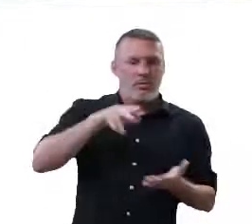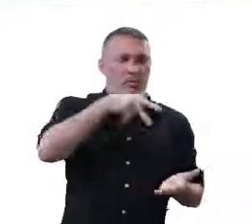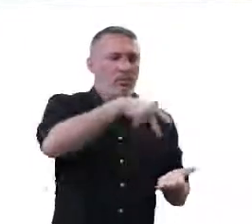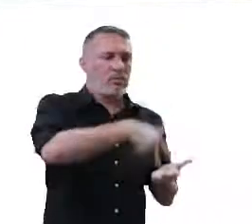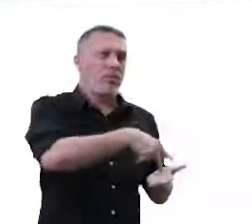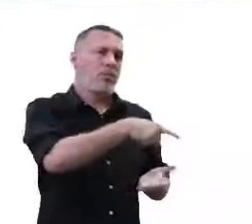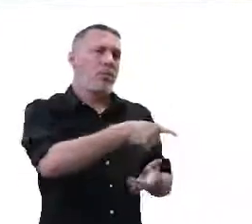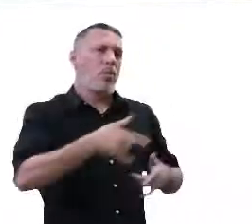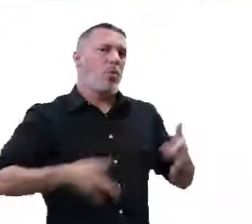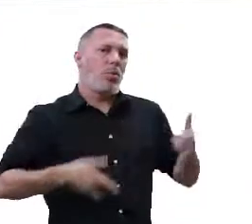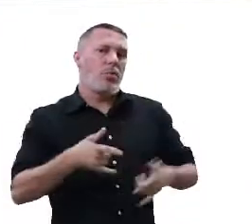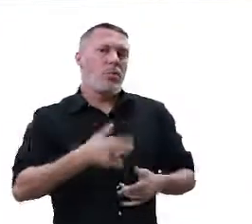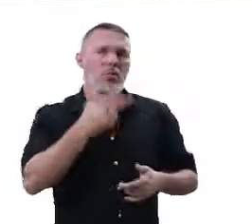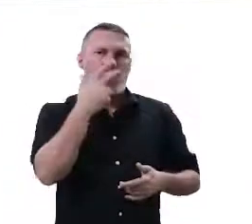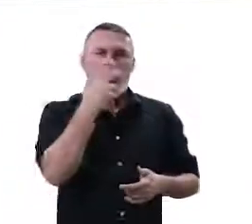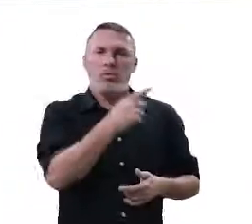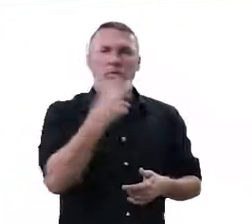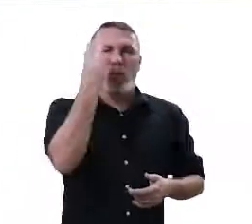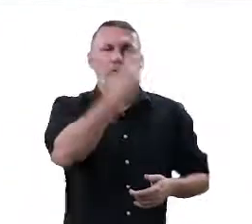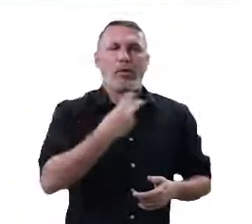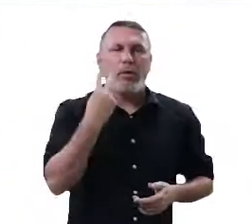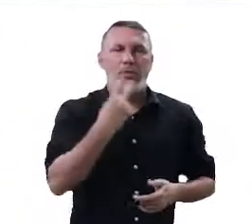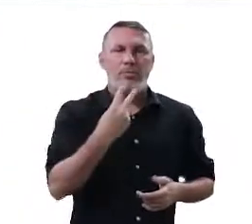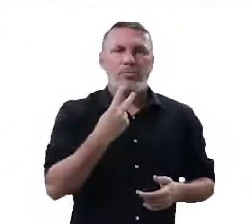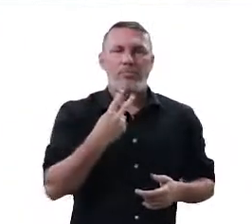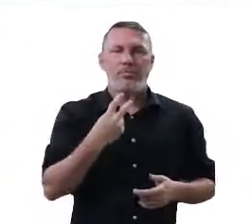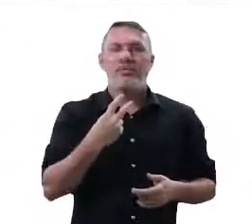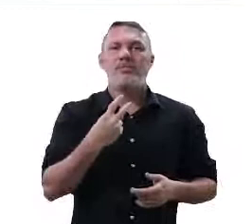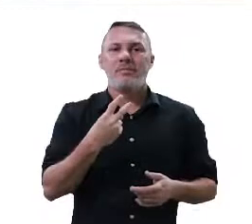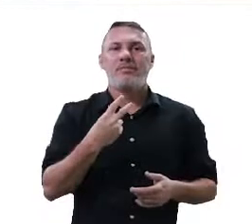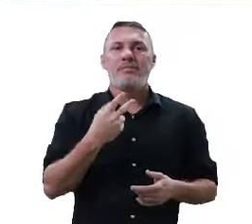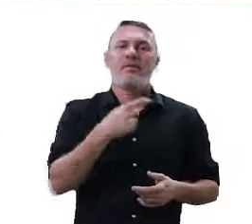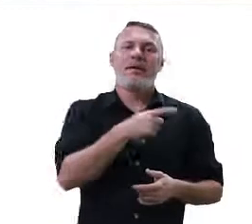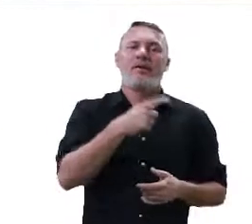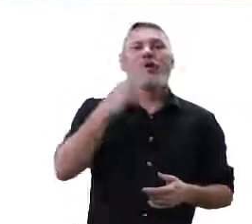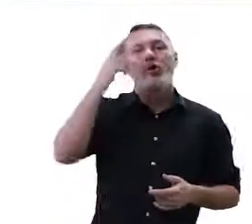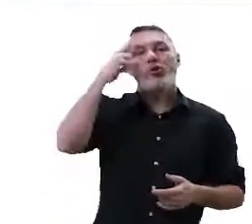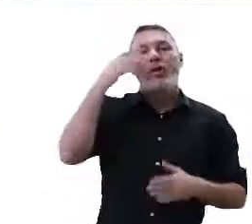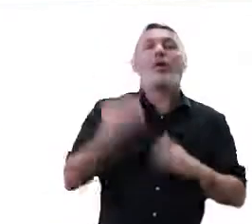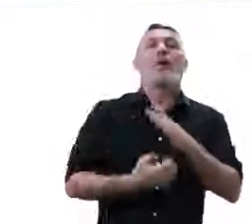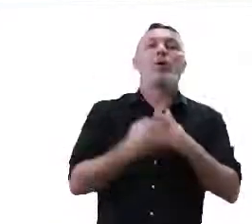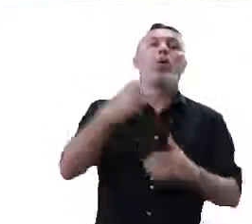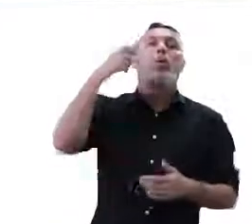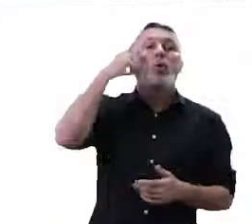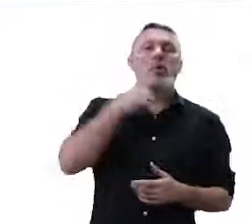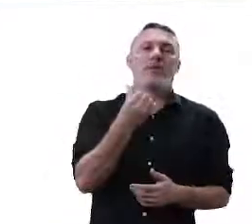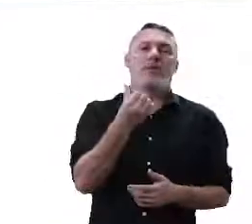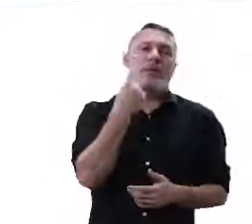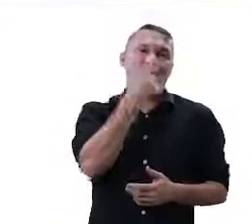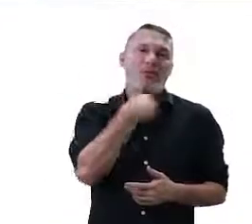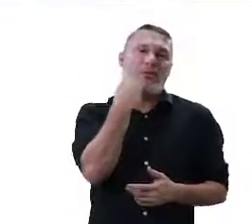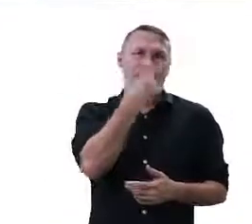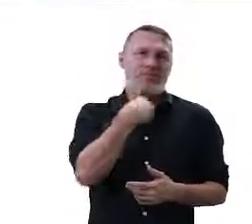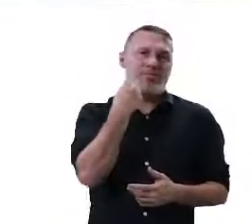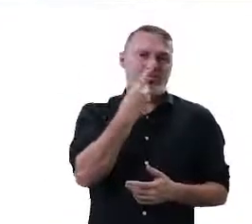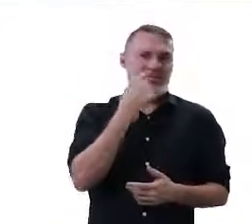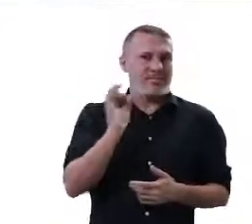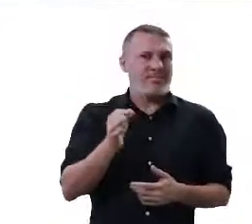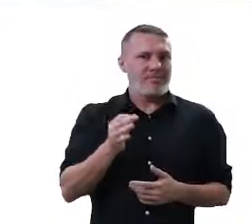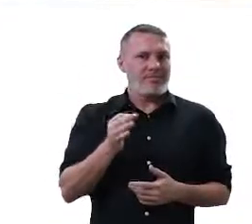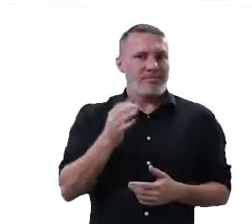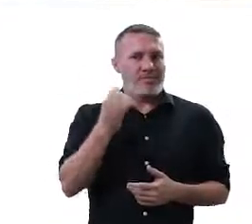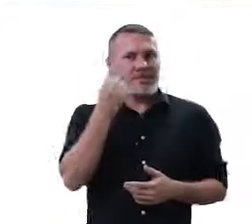salário, o tempo necessário agora diminua para 2 horas. Aí eu vou me apropriar de 6 horas